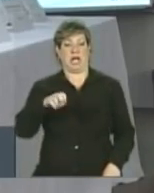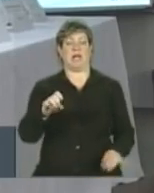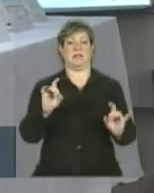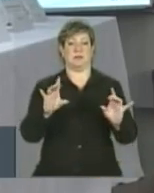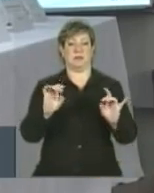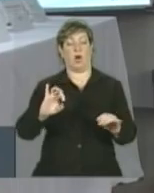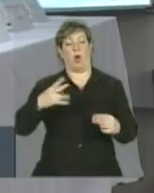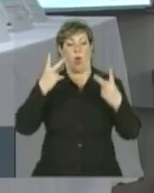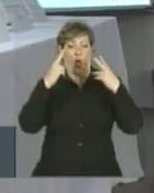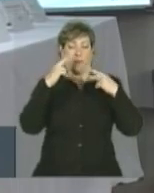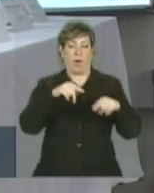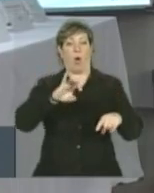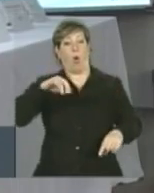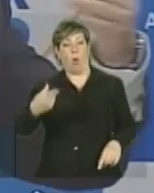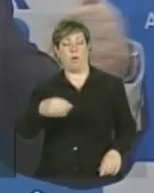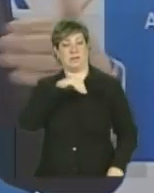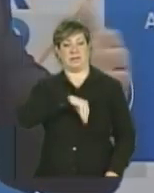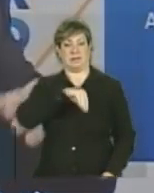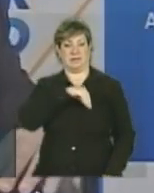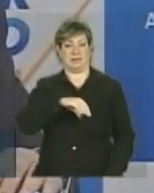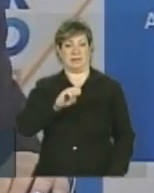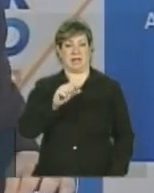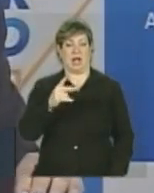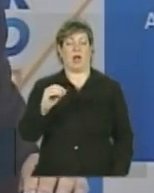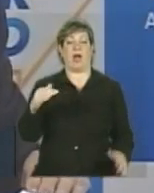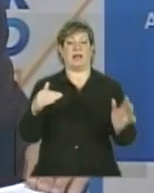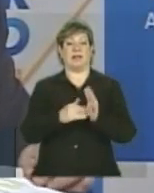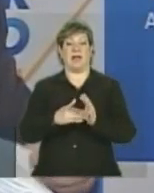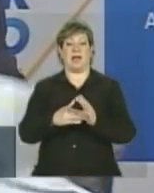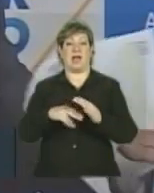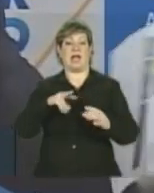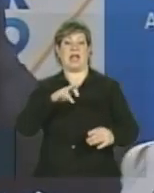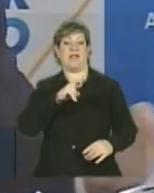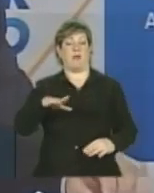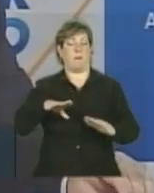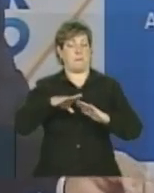ou seja o salário até o seu nível menor.